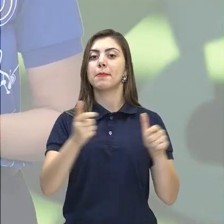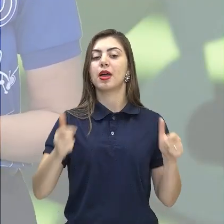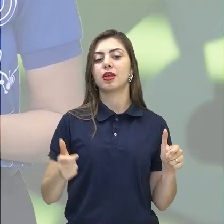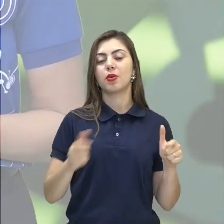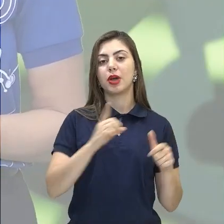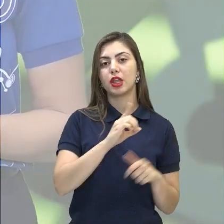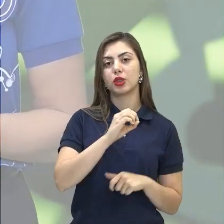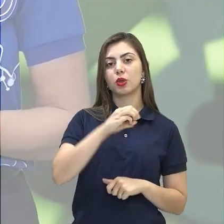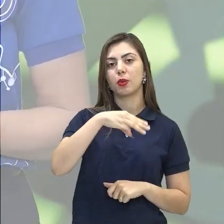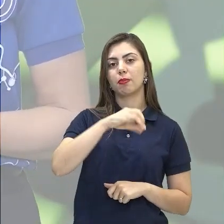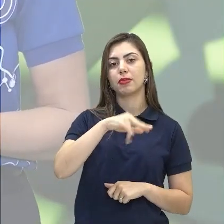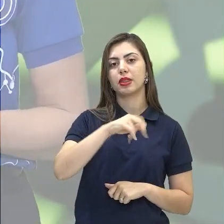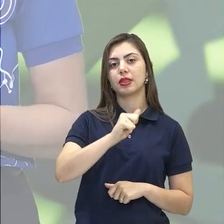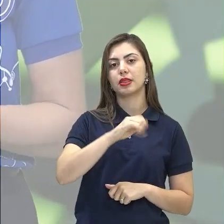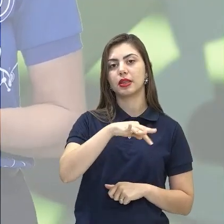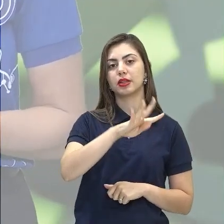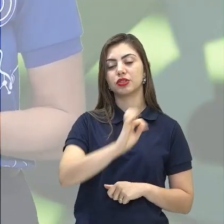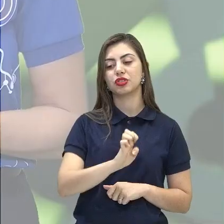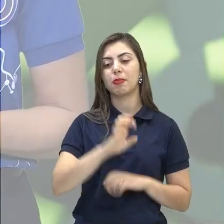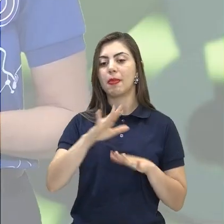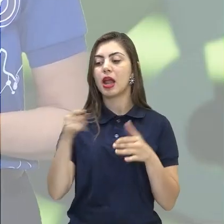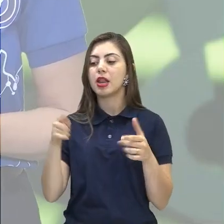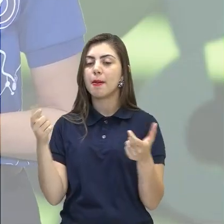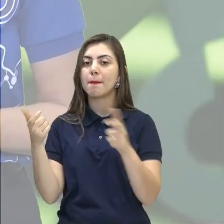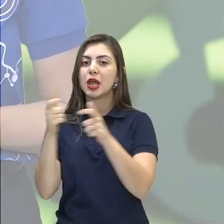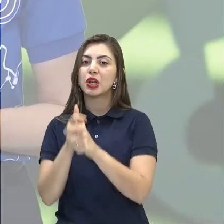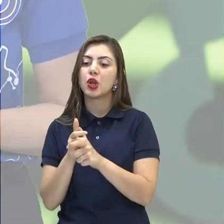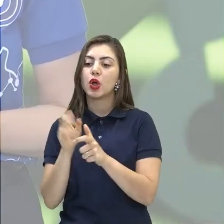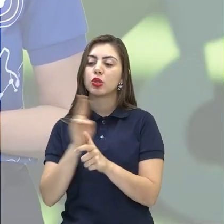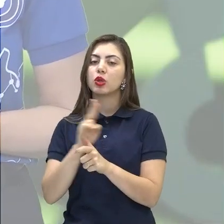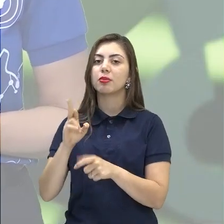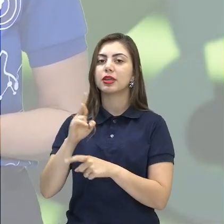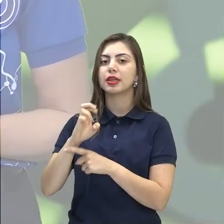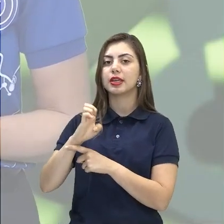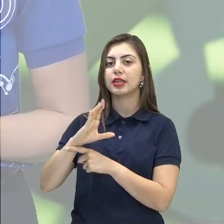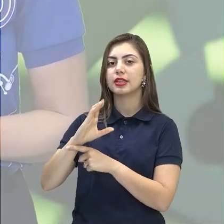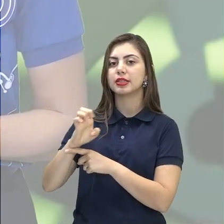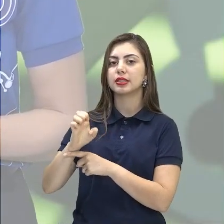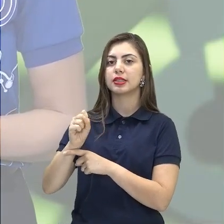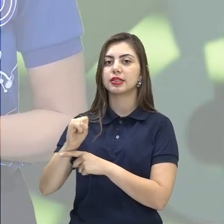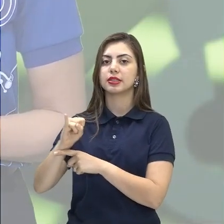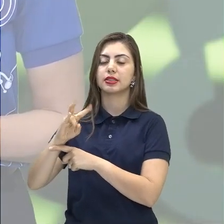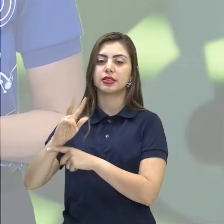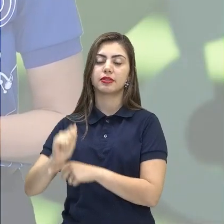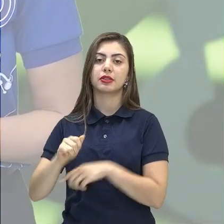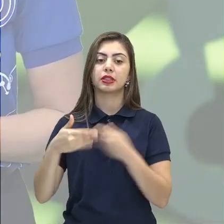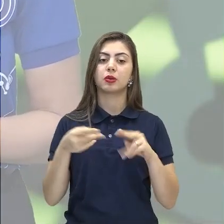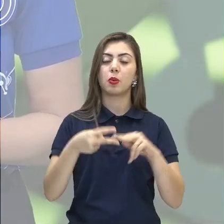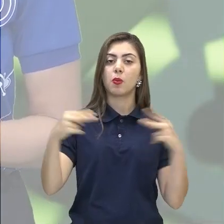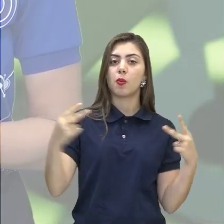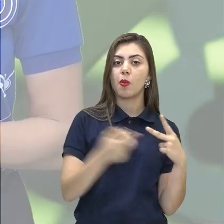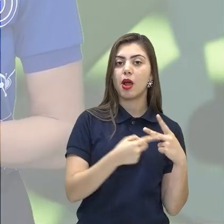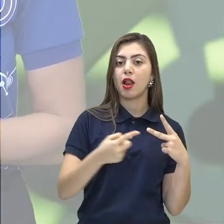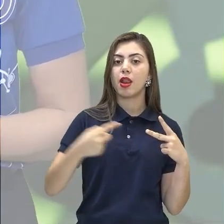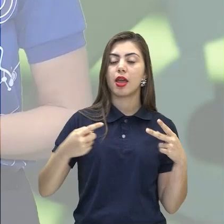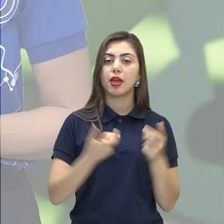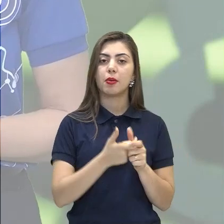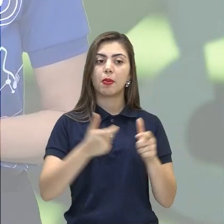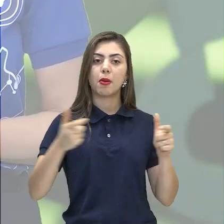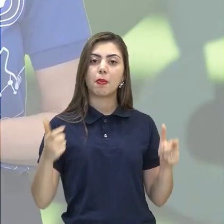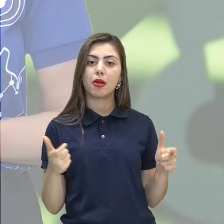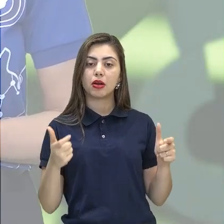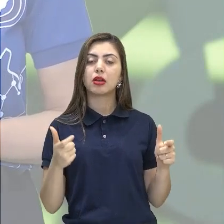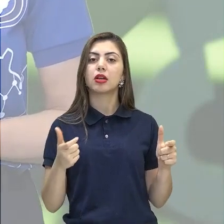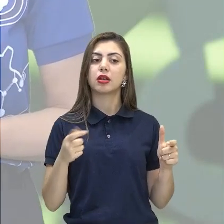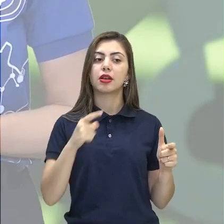e aquela que pouco se manifestou de recessiva. Os alelos dominantes, eles são capazes de esconder ou mascarar o